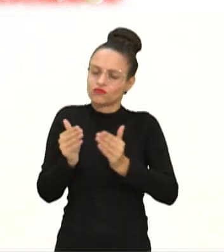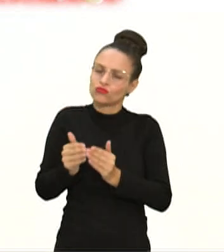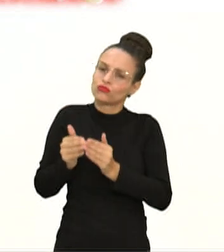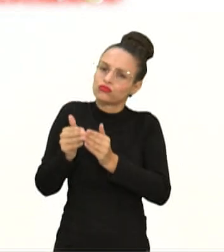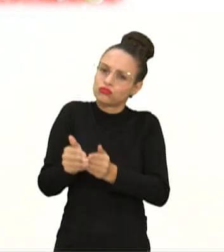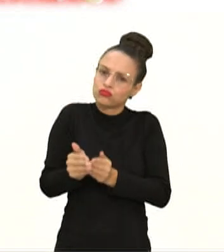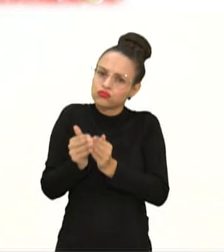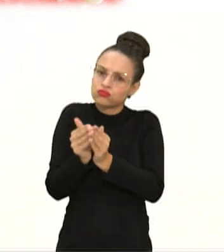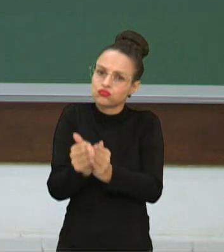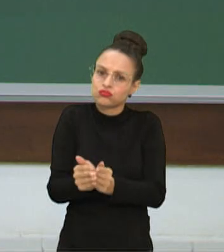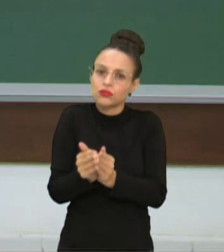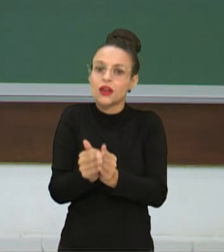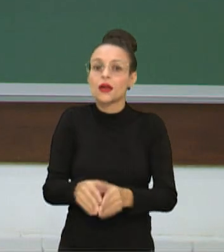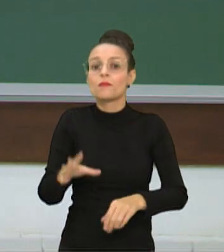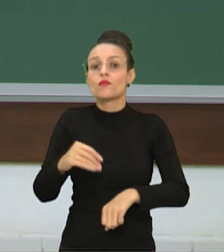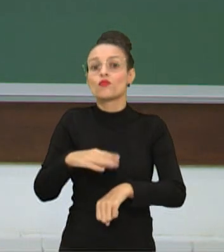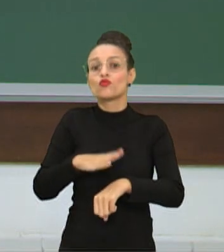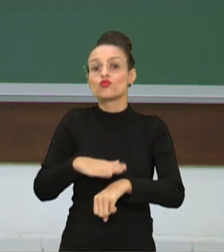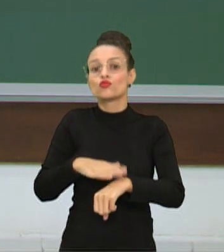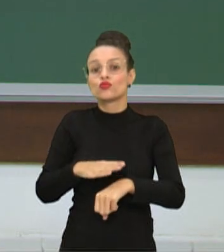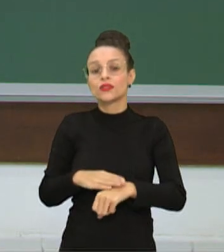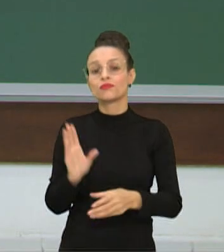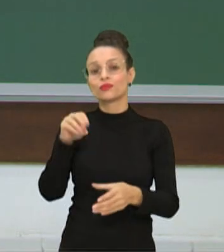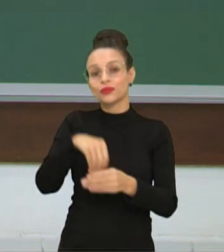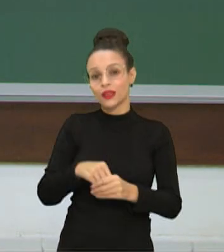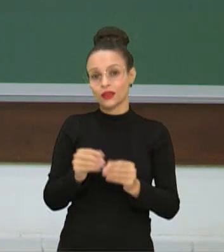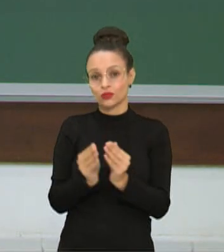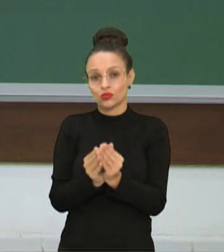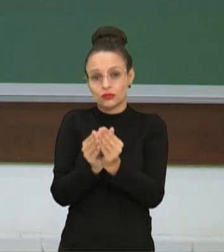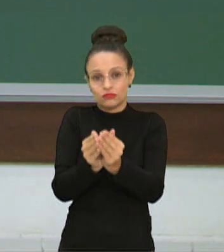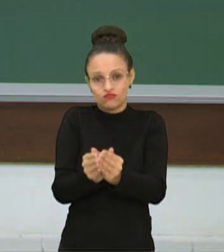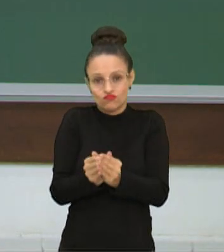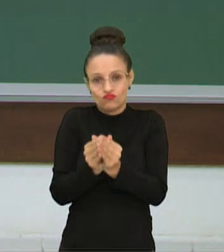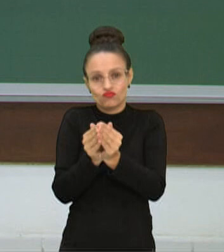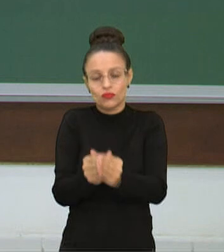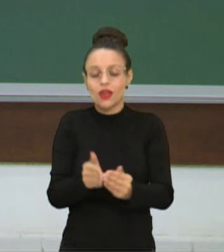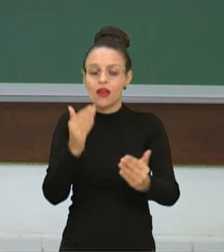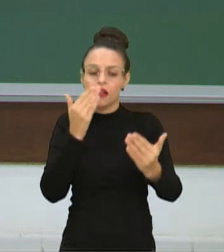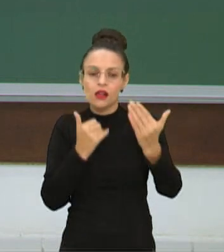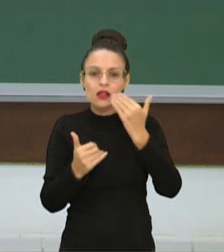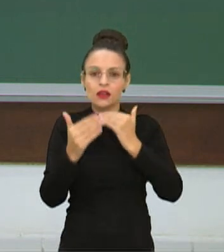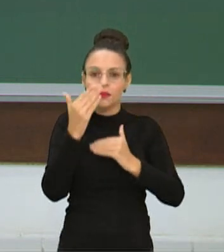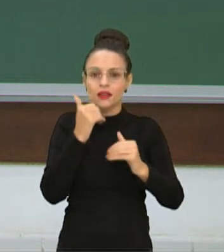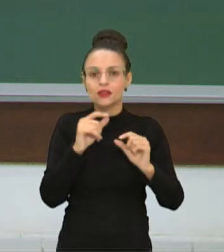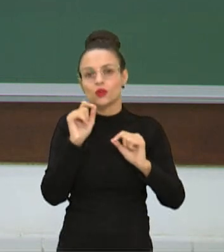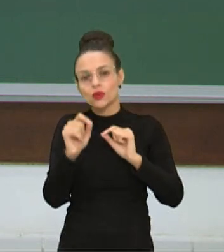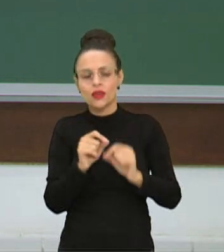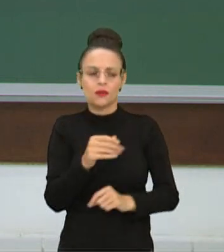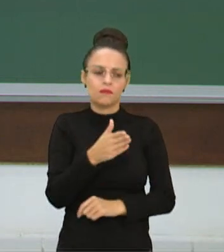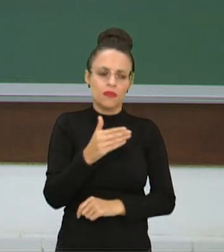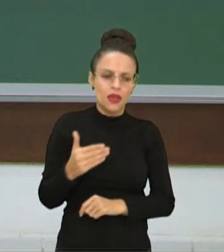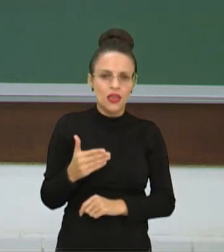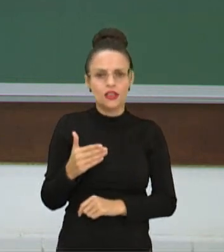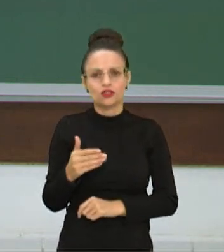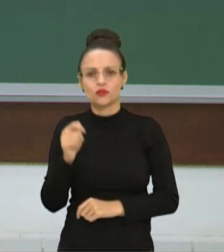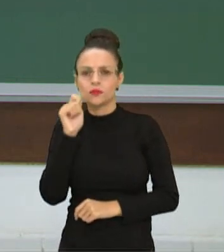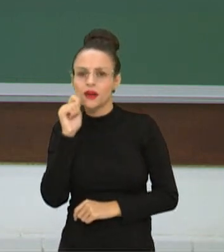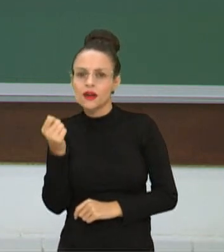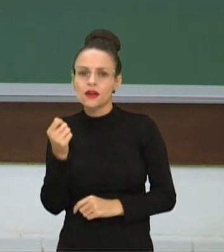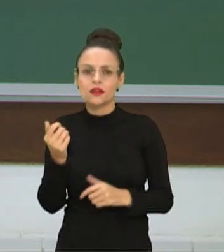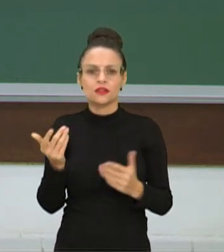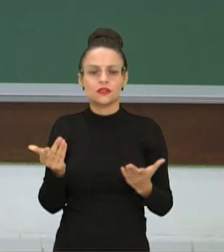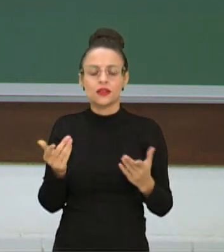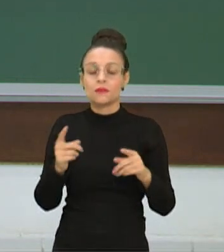tal, eles ficavam muito tempo dentro dos navios e a alimentação deles era basicamente peixe, pães,